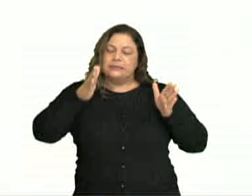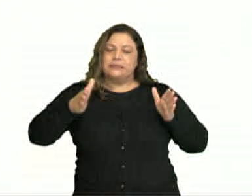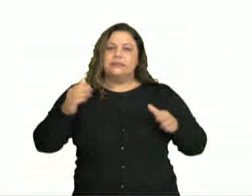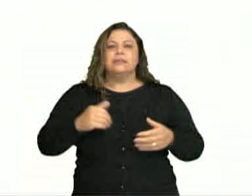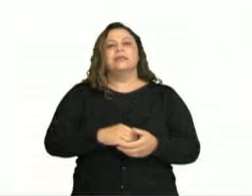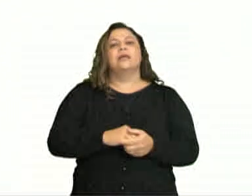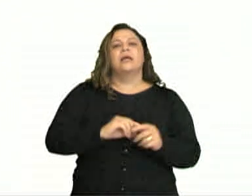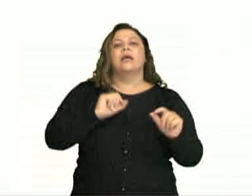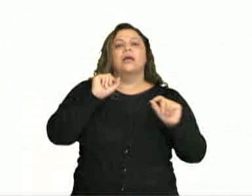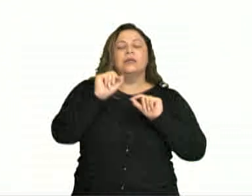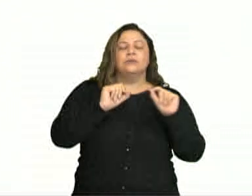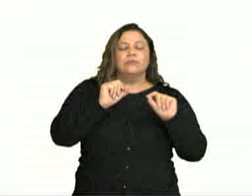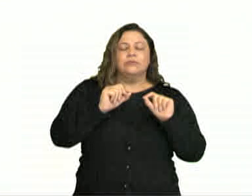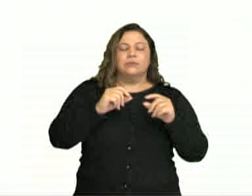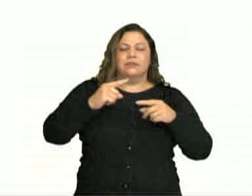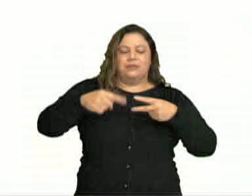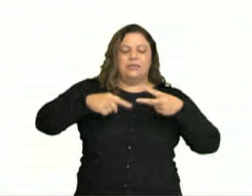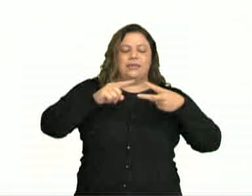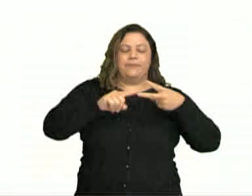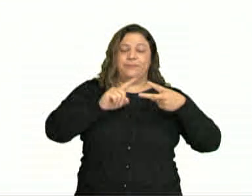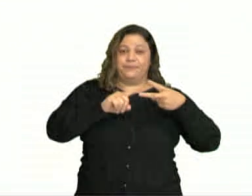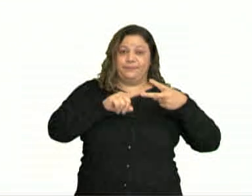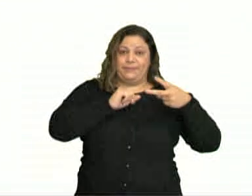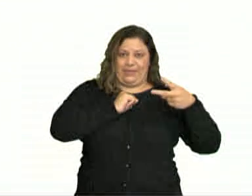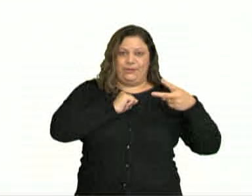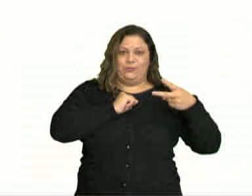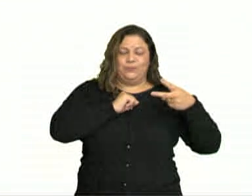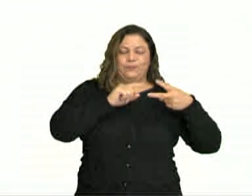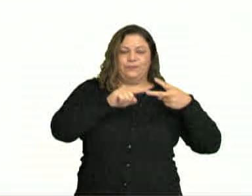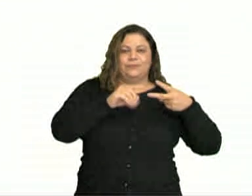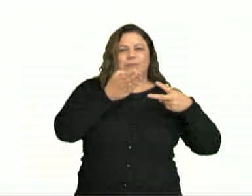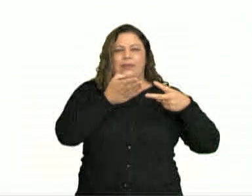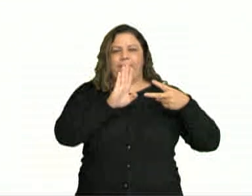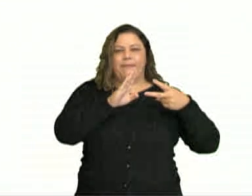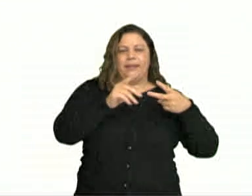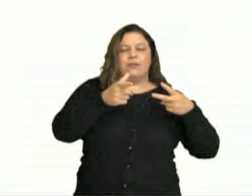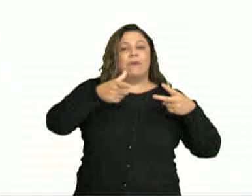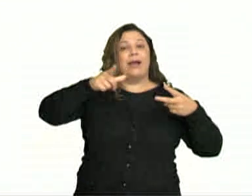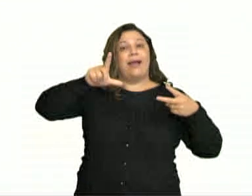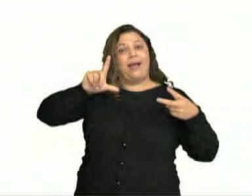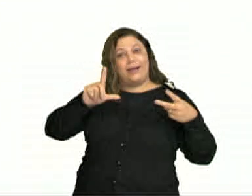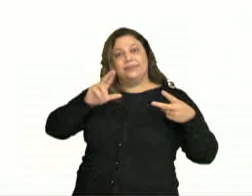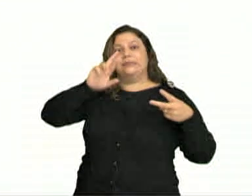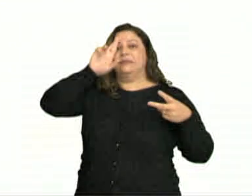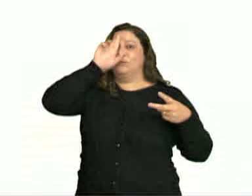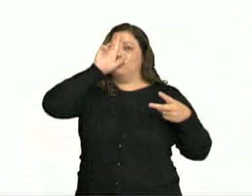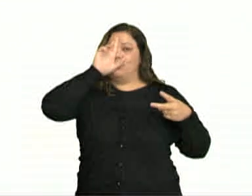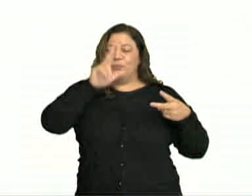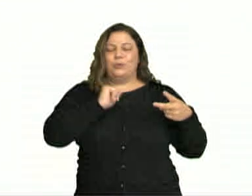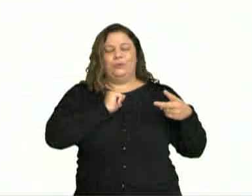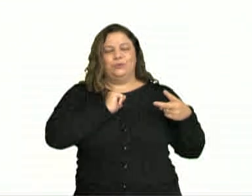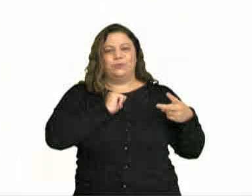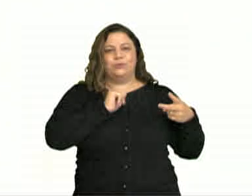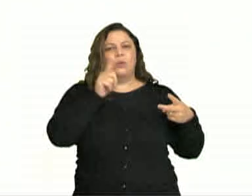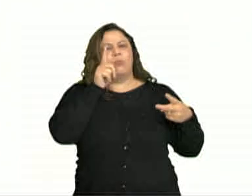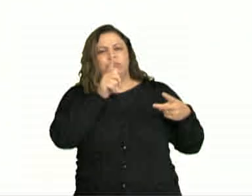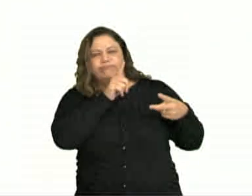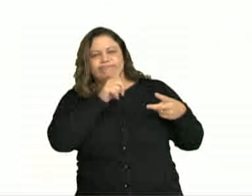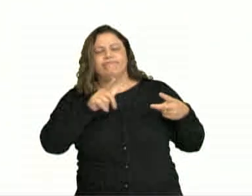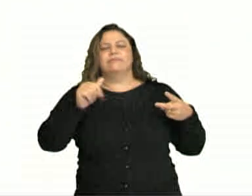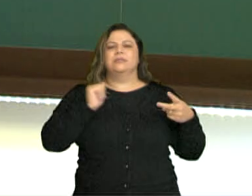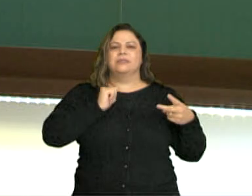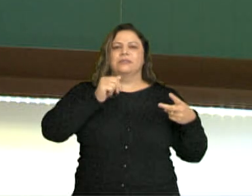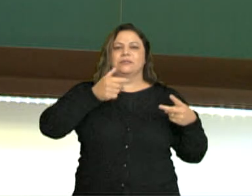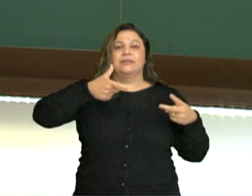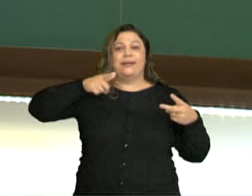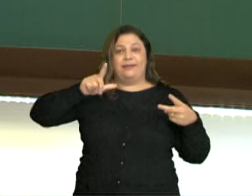que chamamos no meio da manhã e meio da tarde e que muitas vezes são esquecidas, que é o que a gente chama por aqui de lanches, né? Um lanche da manhã e